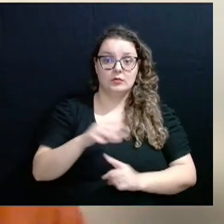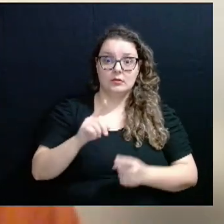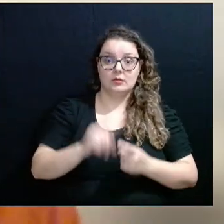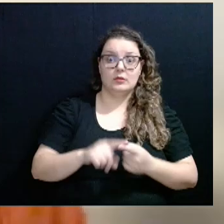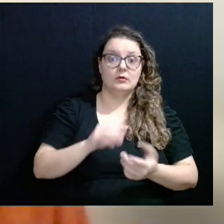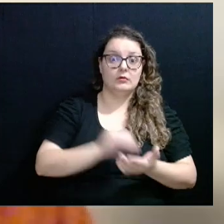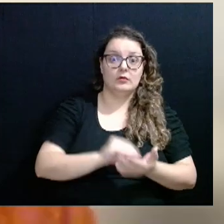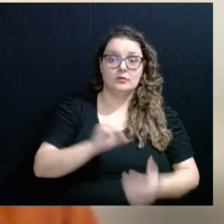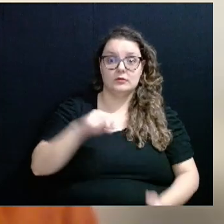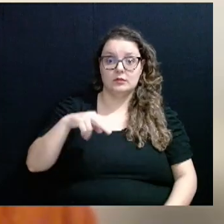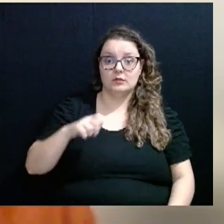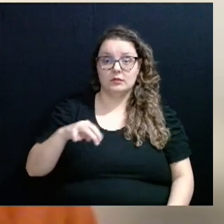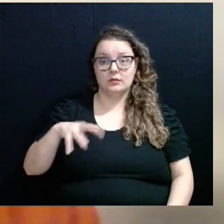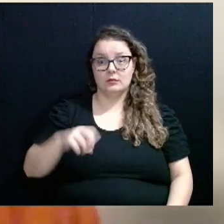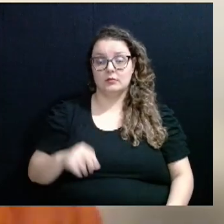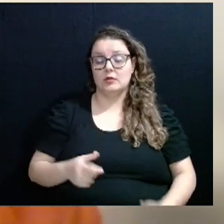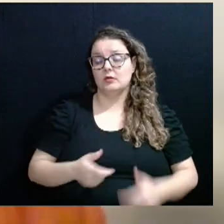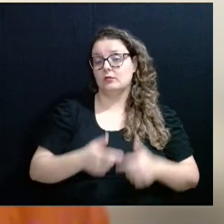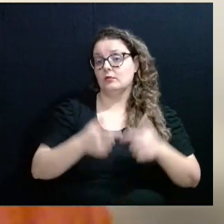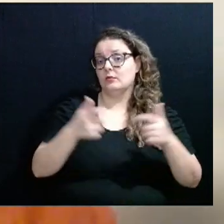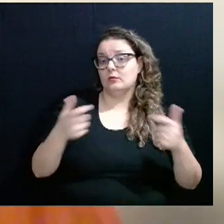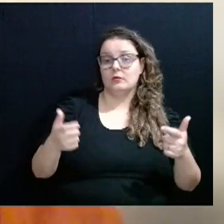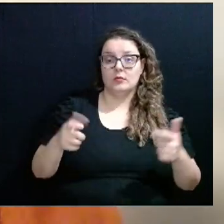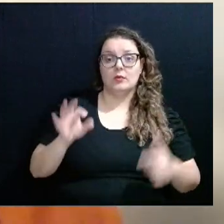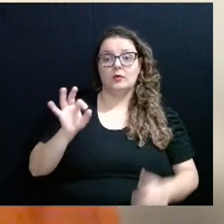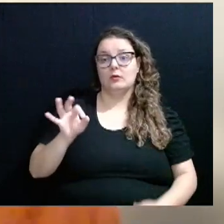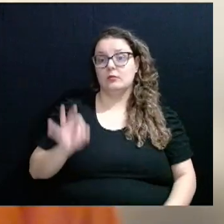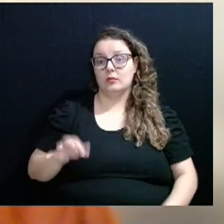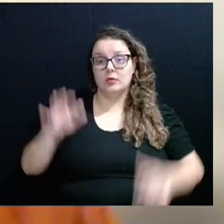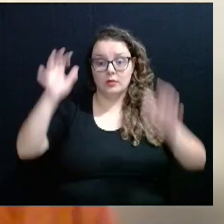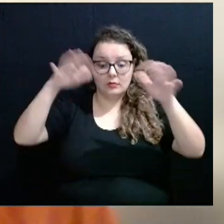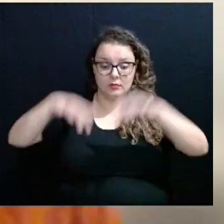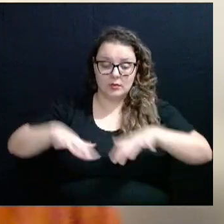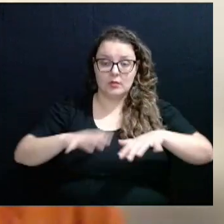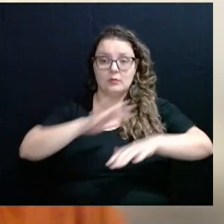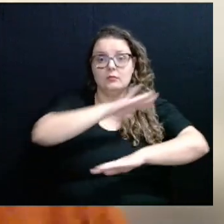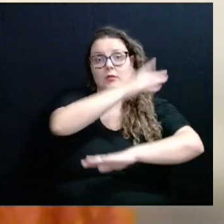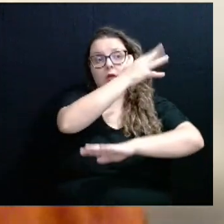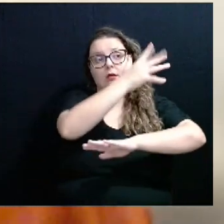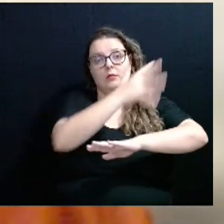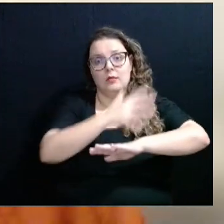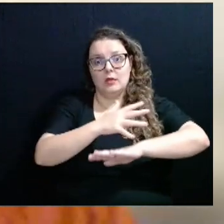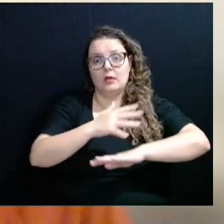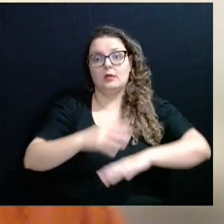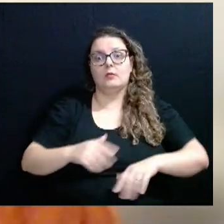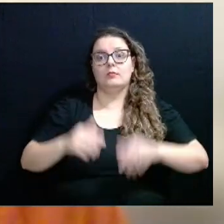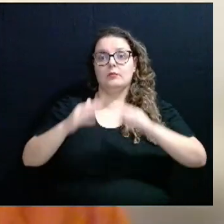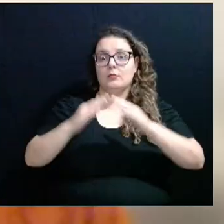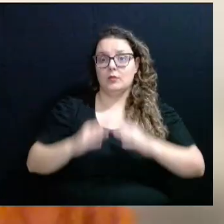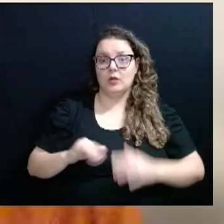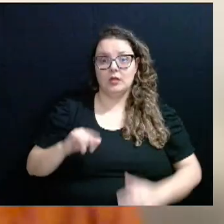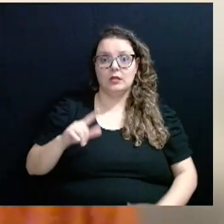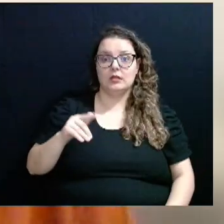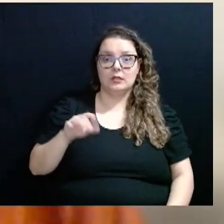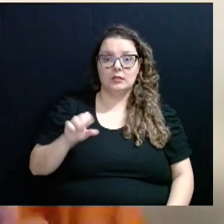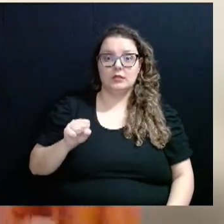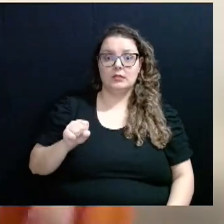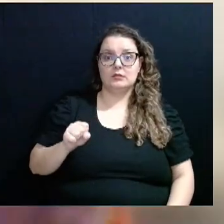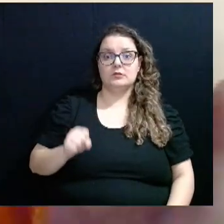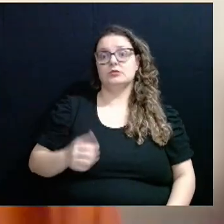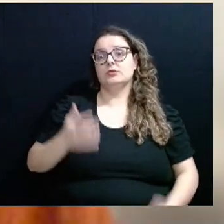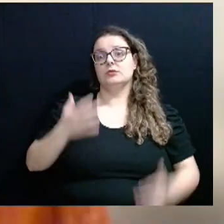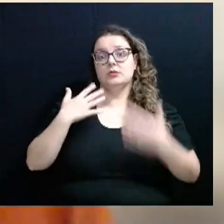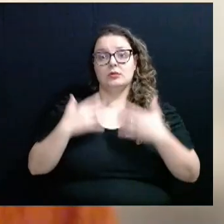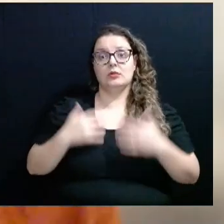até maior probabilidade de enchentes, deslizamento, morar em ilhas de calor, lugares com pouco verde,